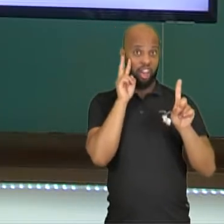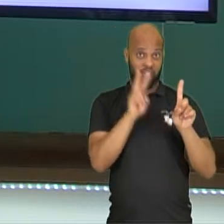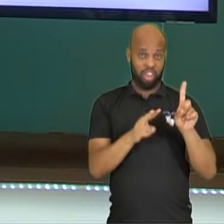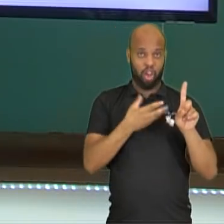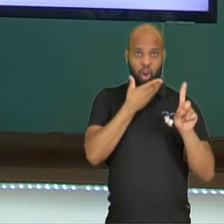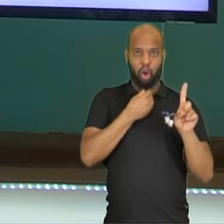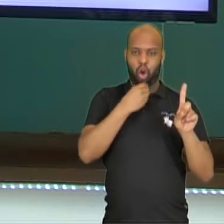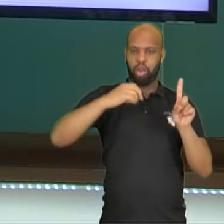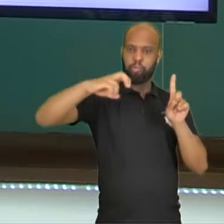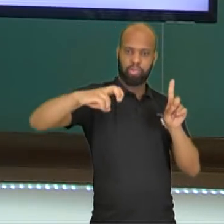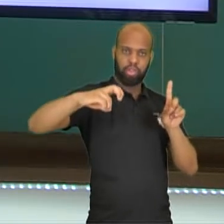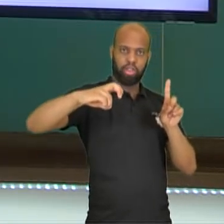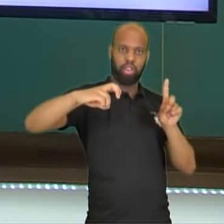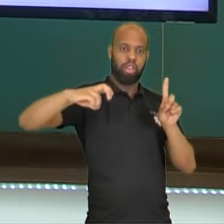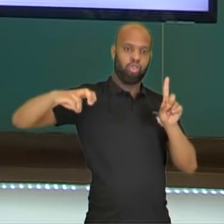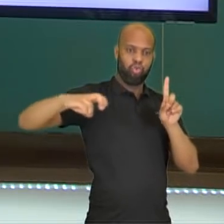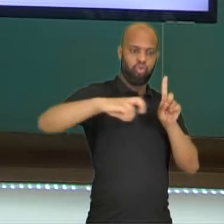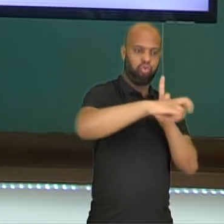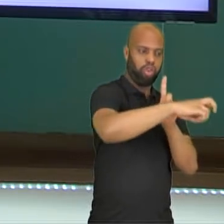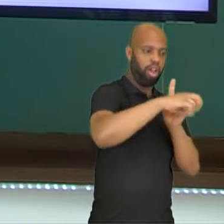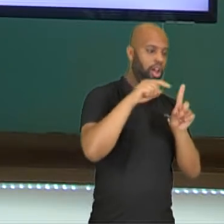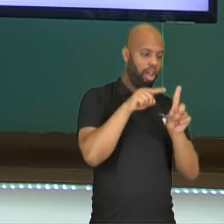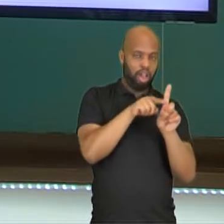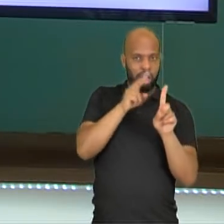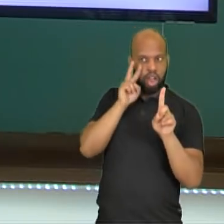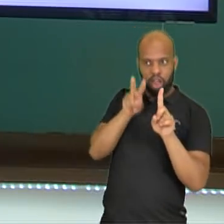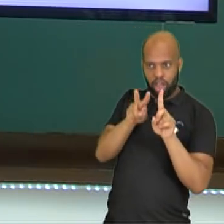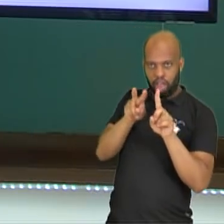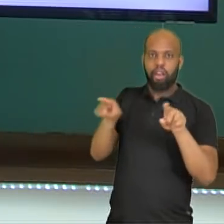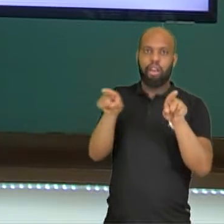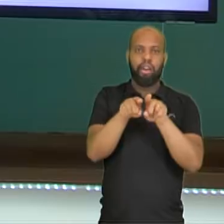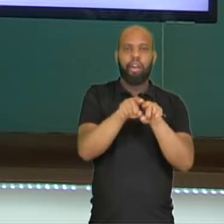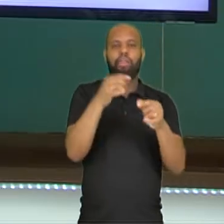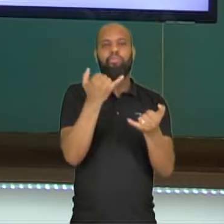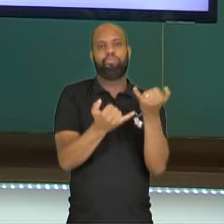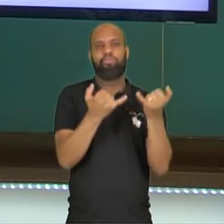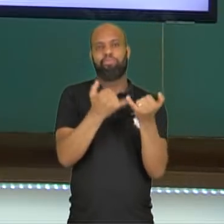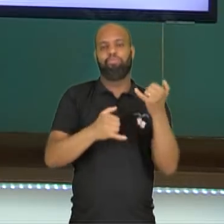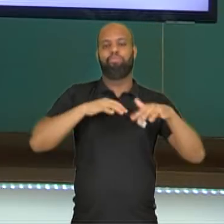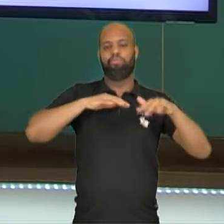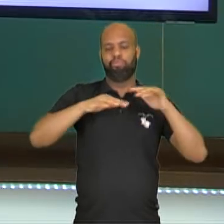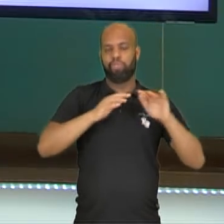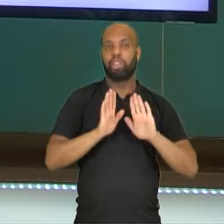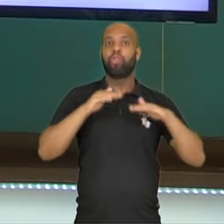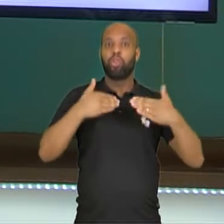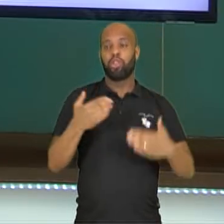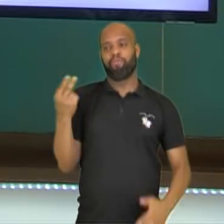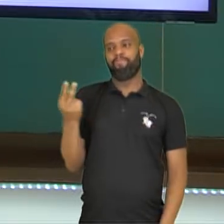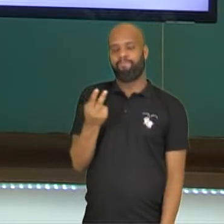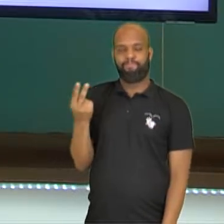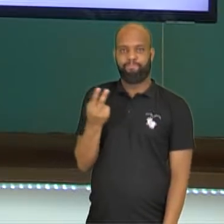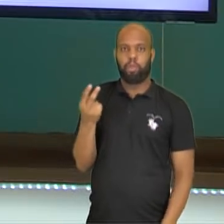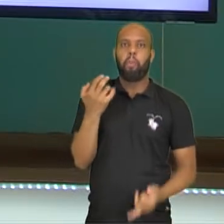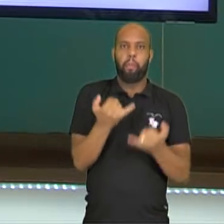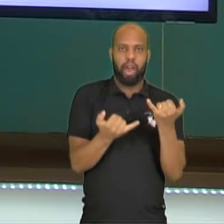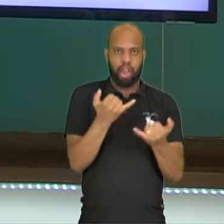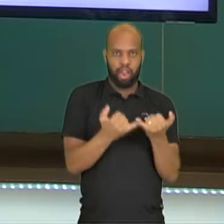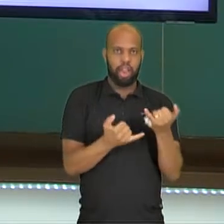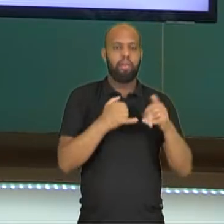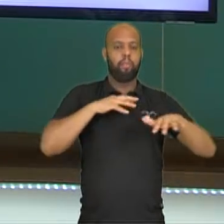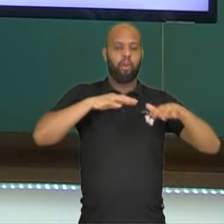Então, dependendo do referencial, muda essa sensação, certo? Mas, nesse caso aqui, é a alternativa